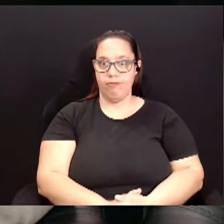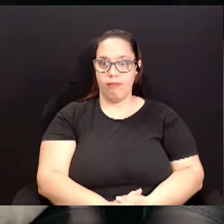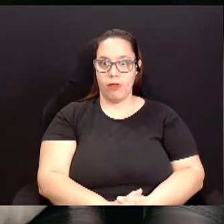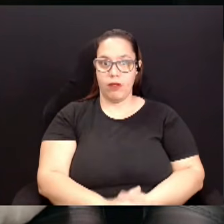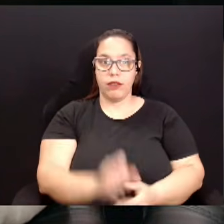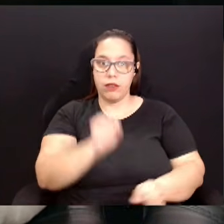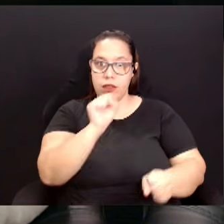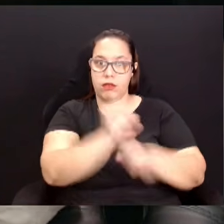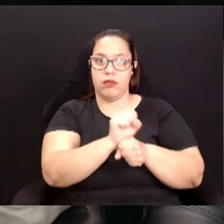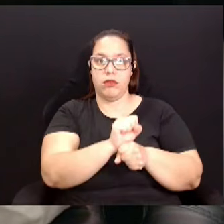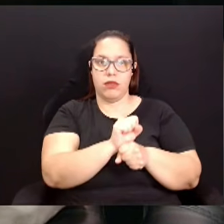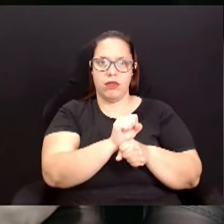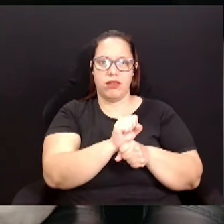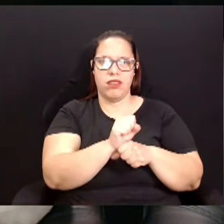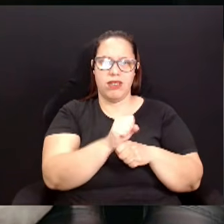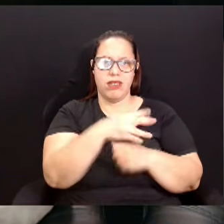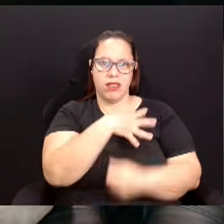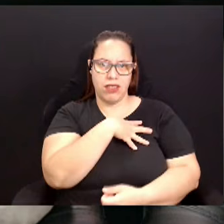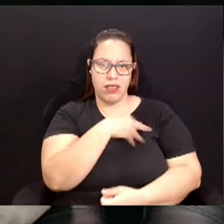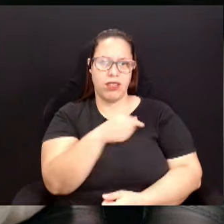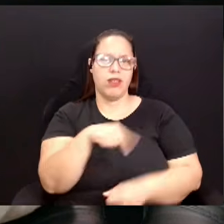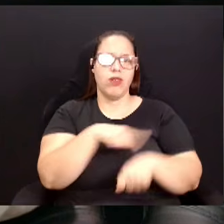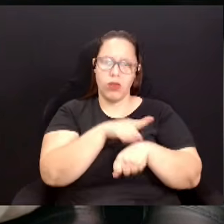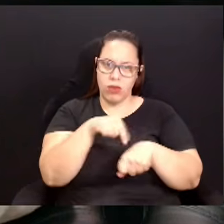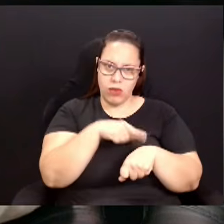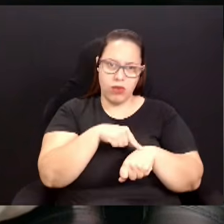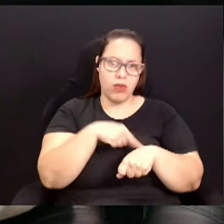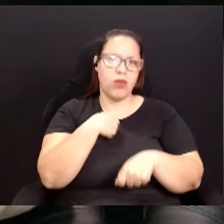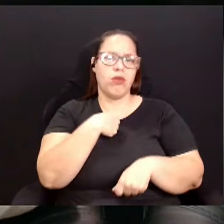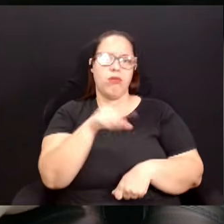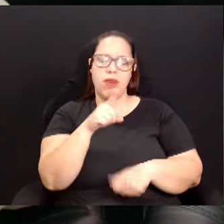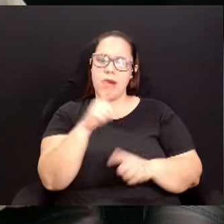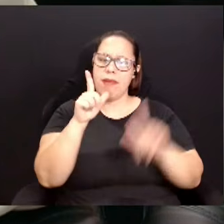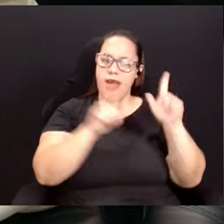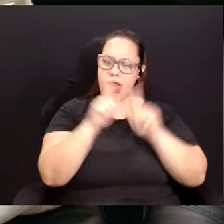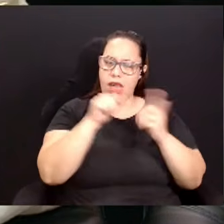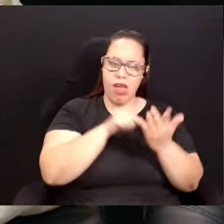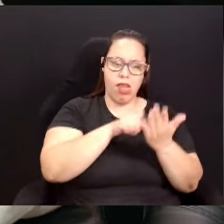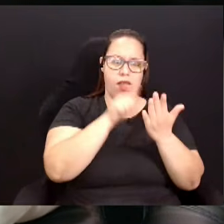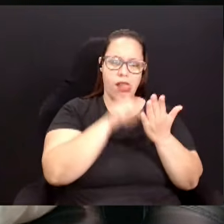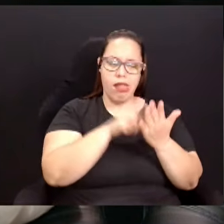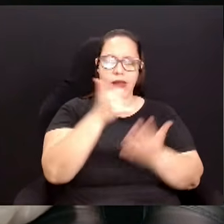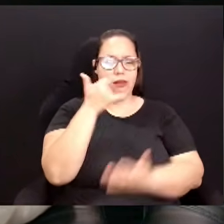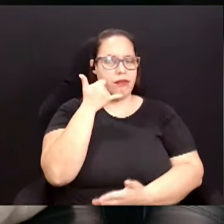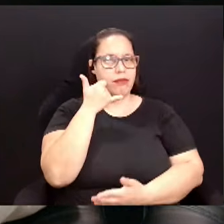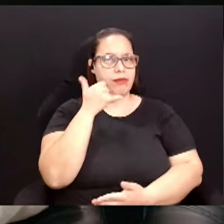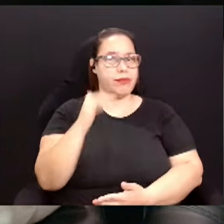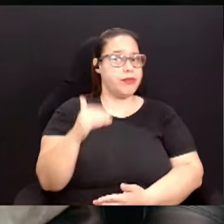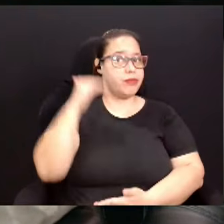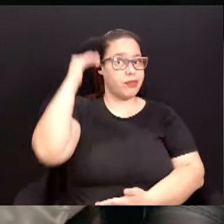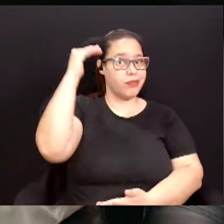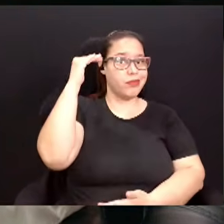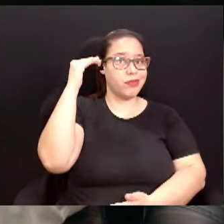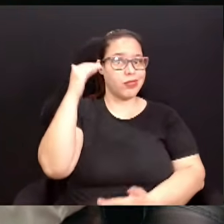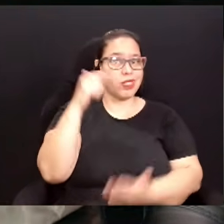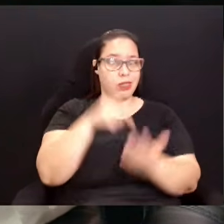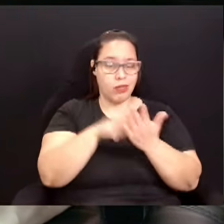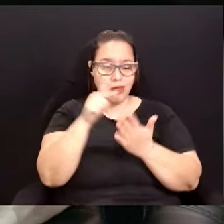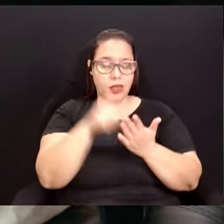Teu filho vai ter tempo para ir para a tela. Ele vai, nossa, adultos não estão tantos na tela. Deixa o seu